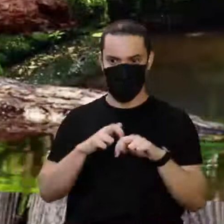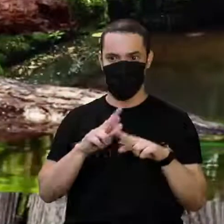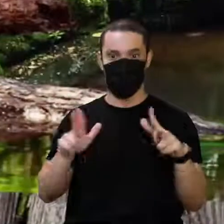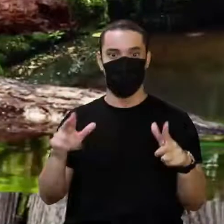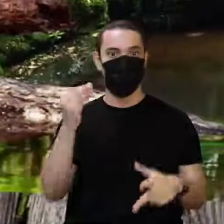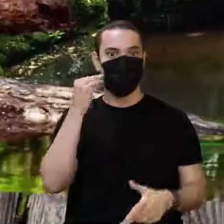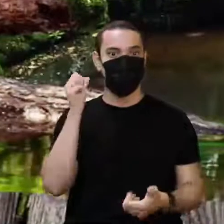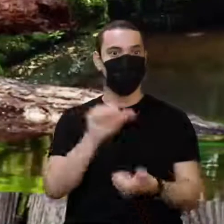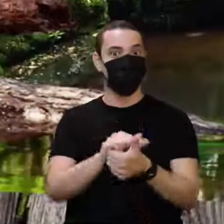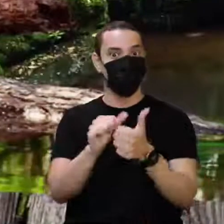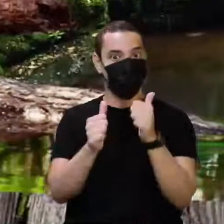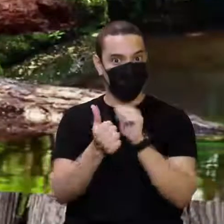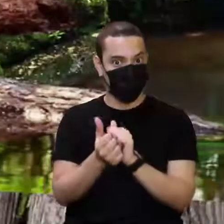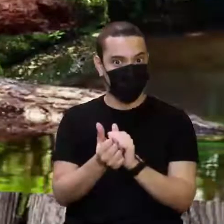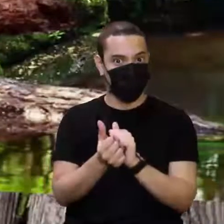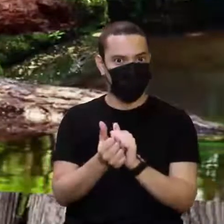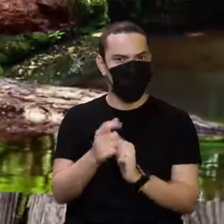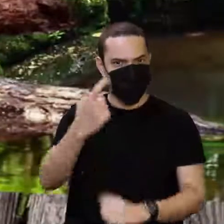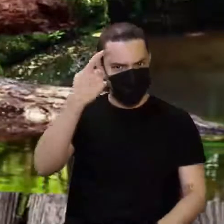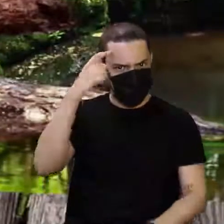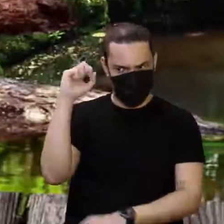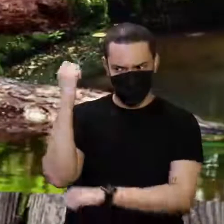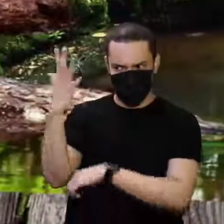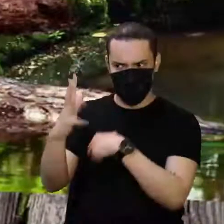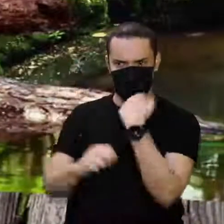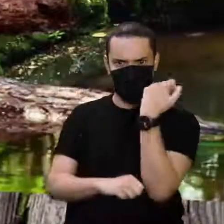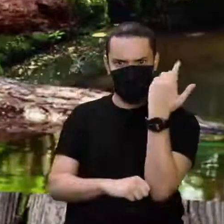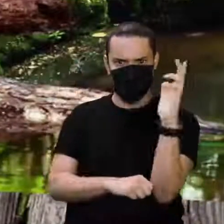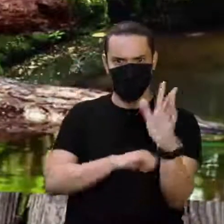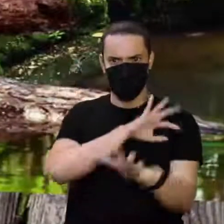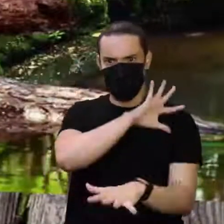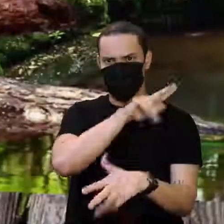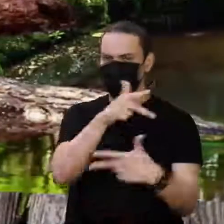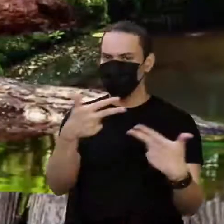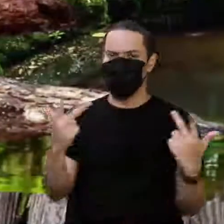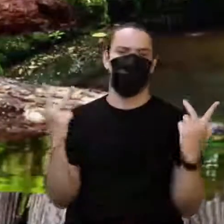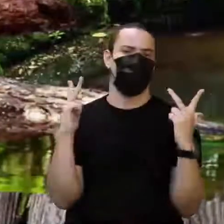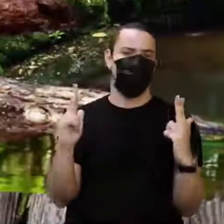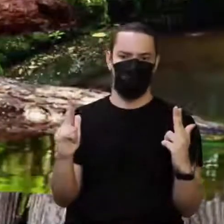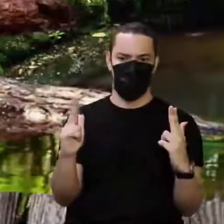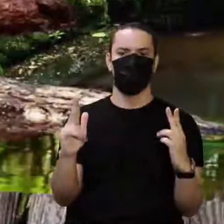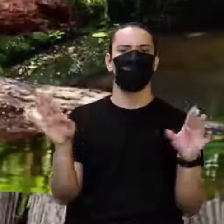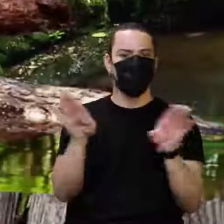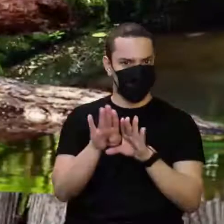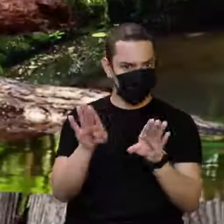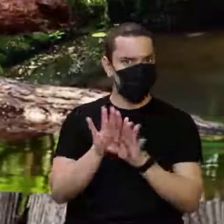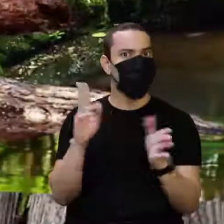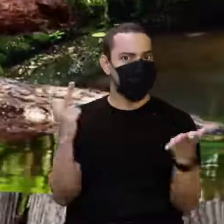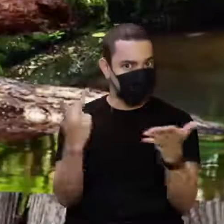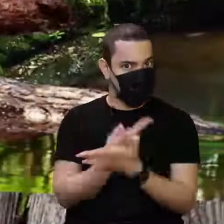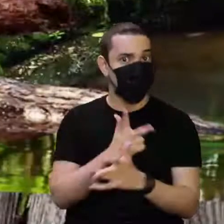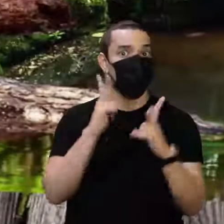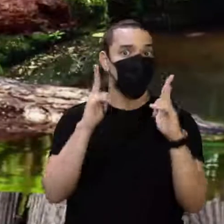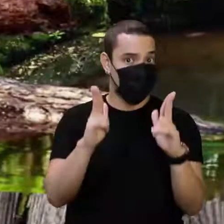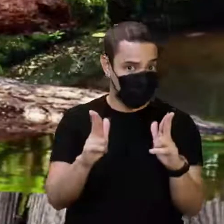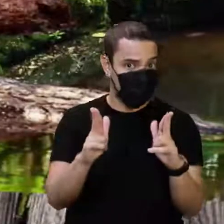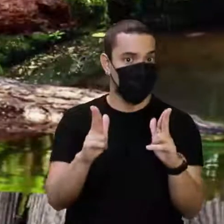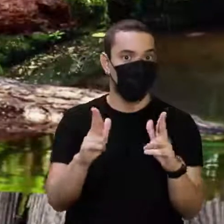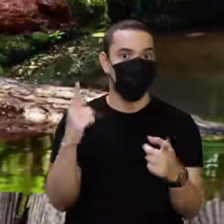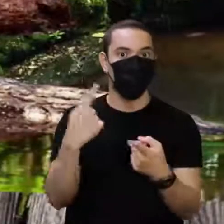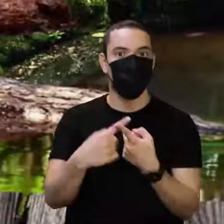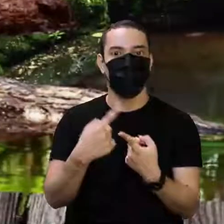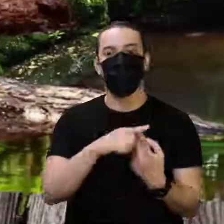E na natureza, meu amor, não é diferente. Na natureza também tem essas coisas.